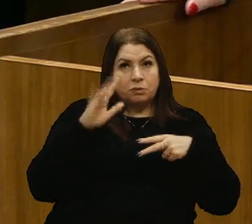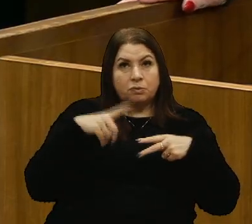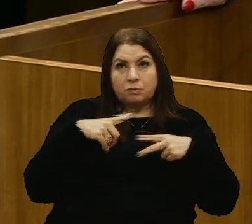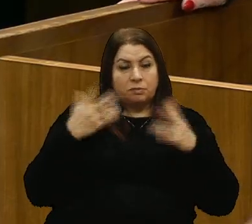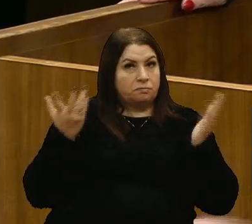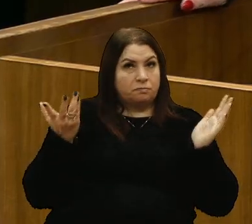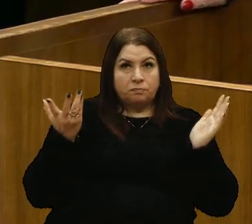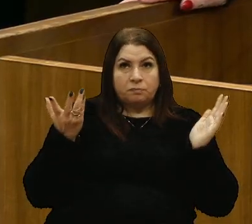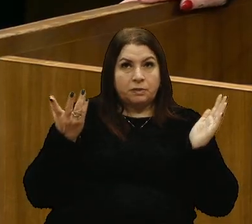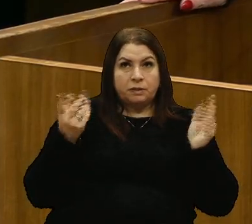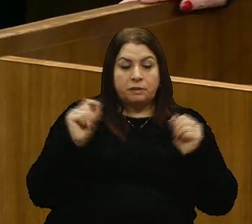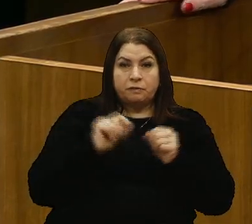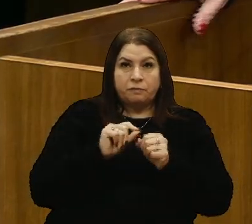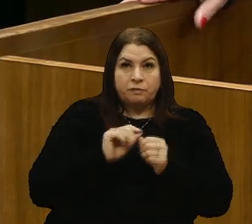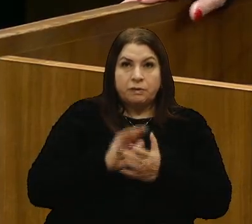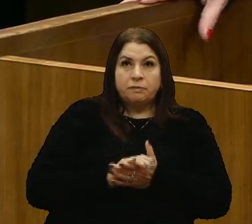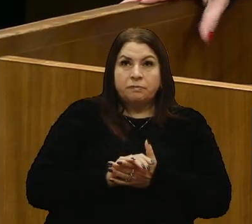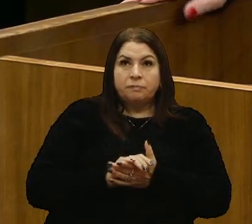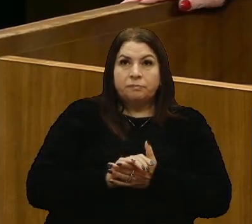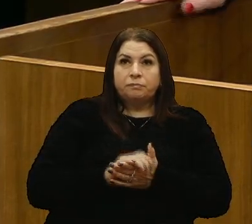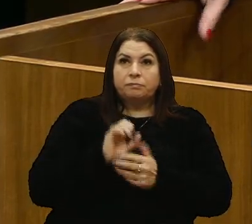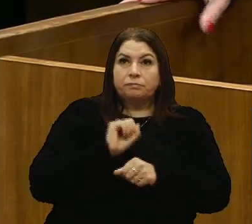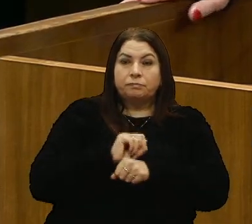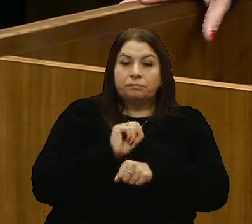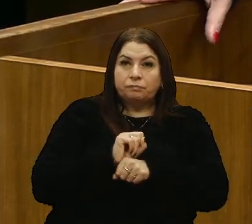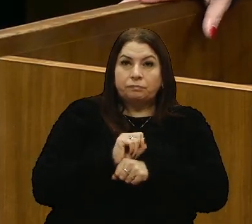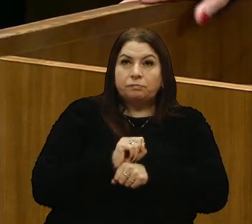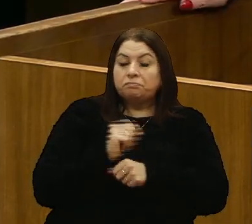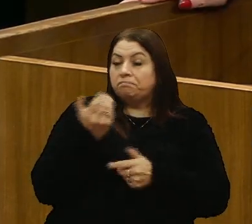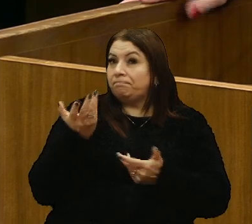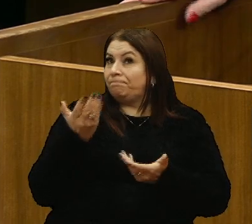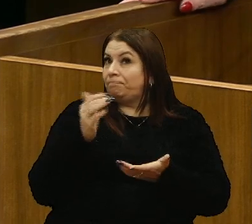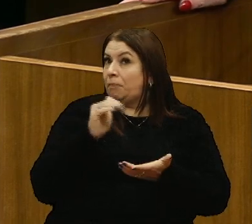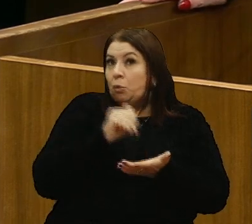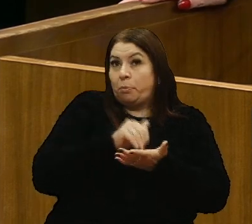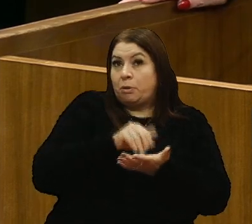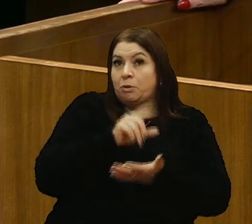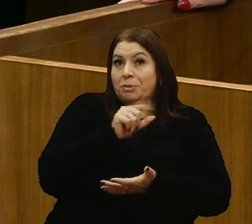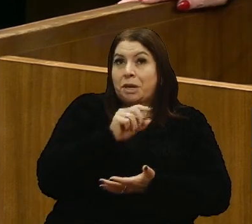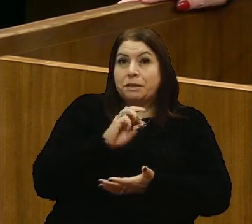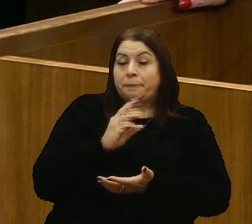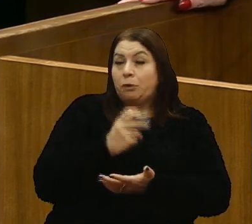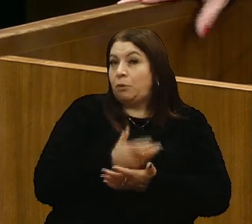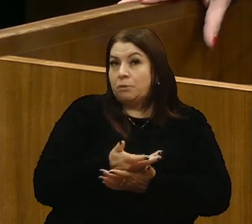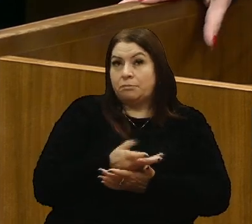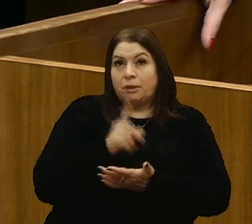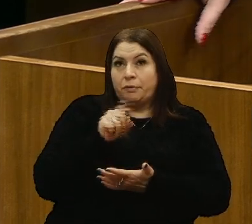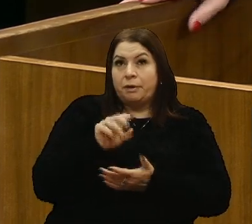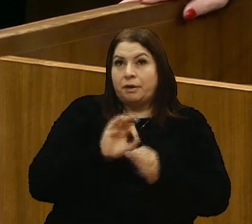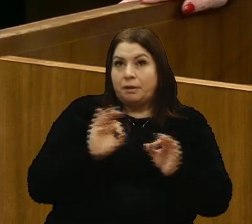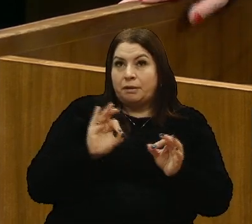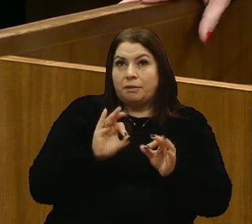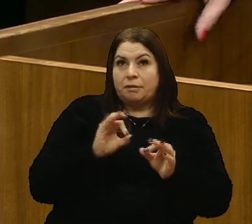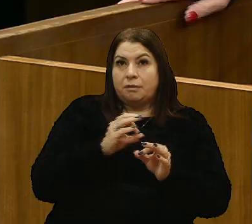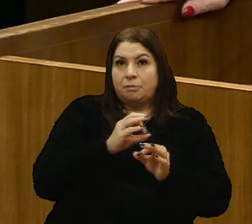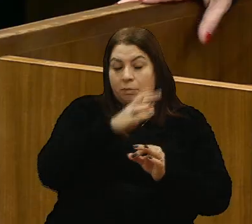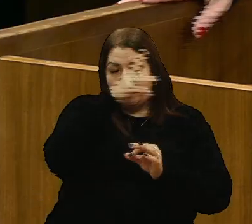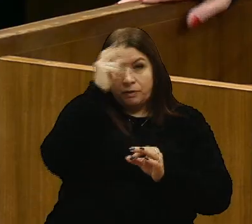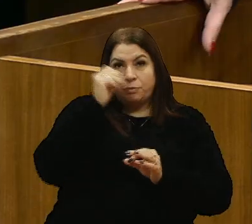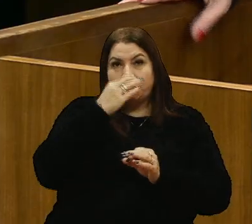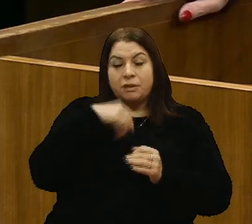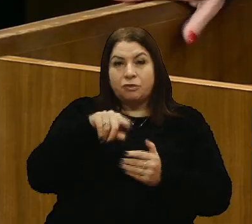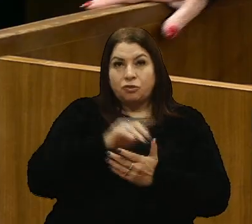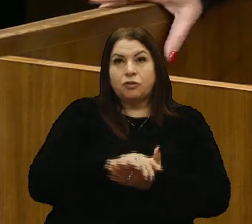ser aplicado, mas eu espero que, no mínimo, esses 10 milhões, que não é nada para uma prefeitura como